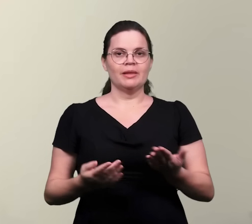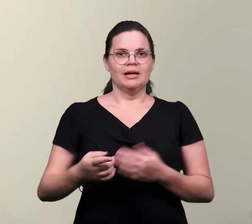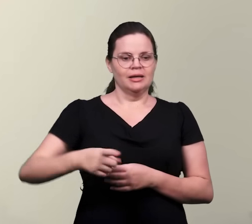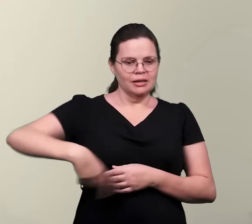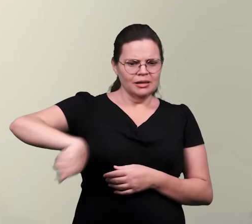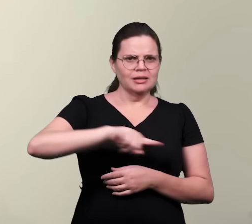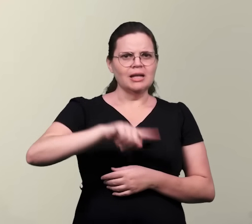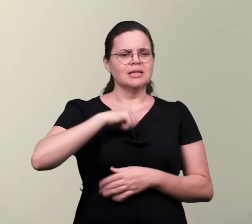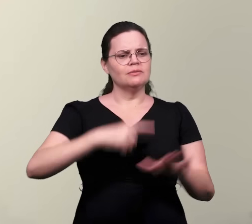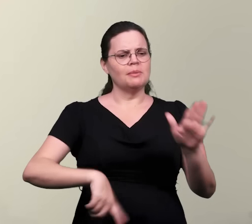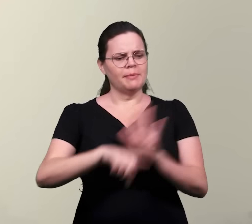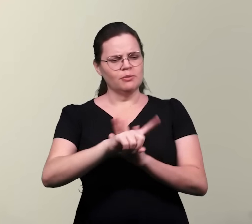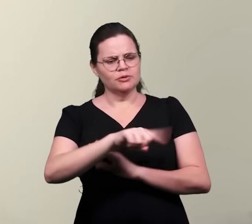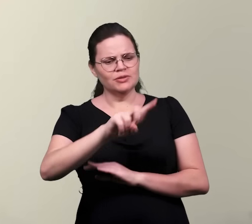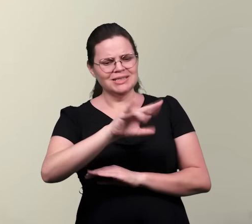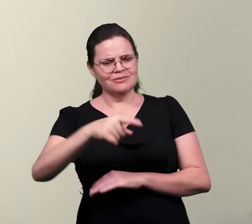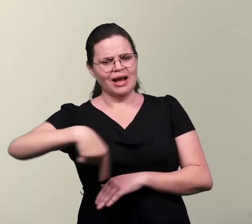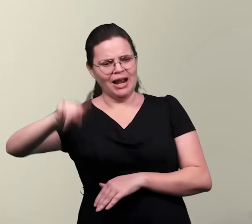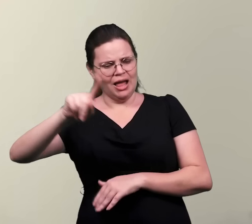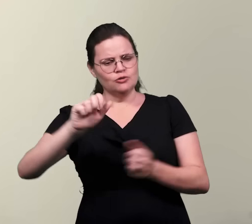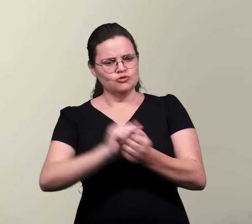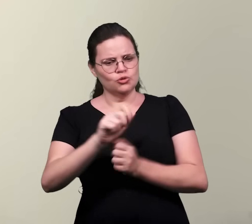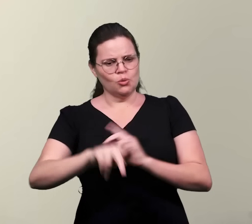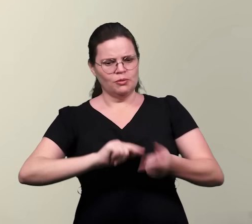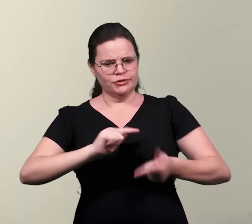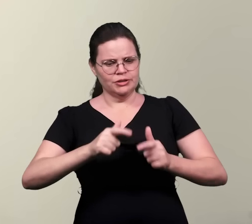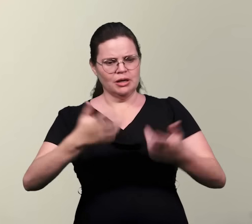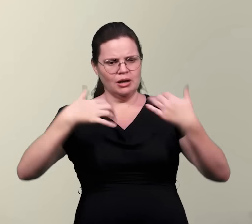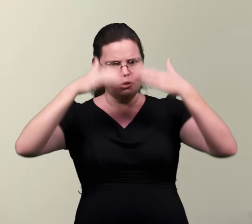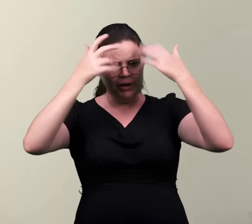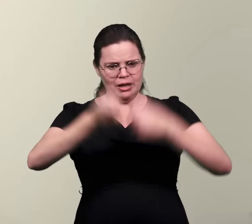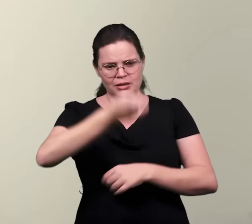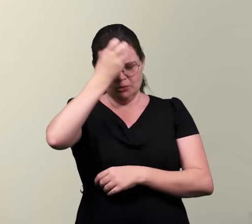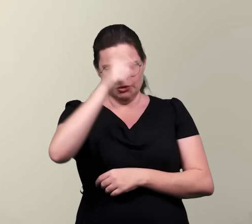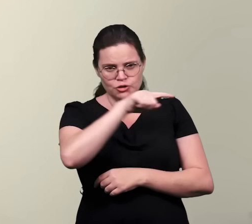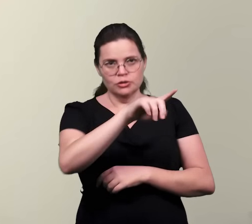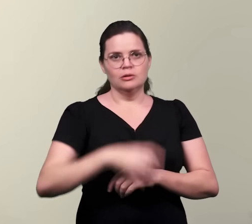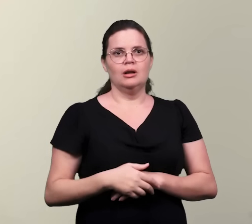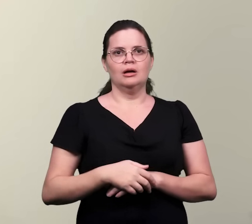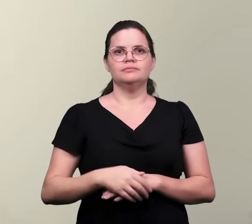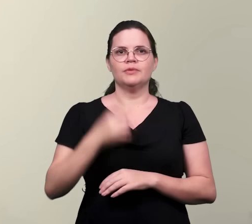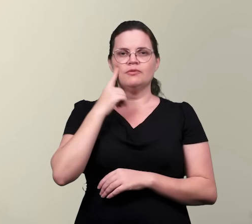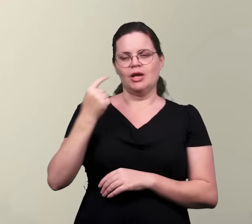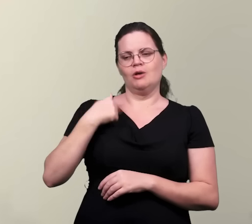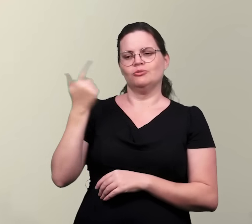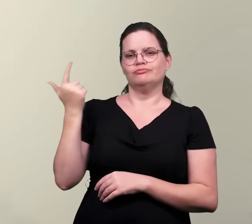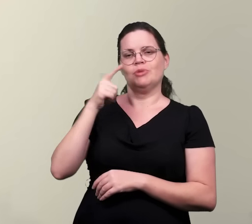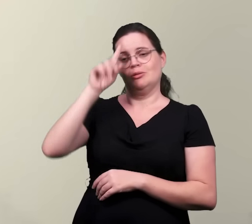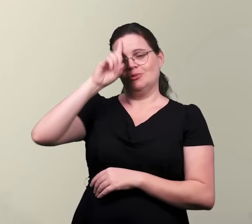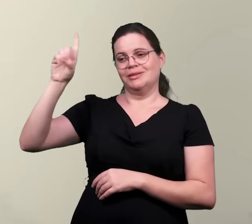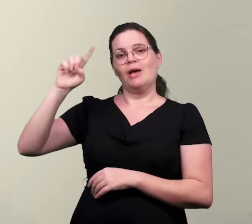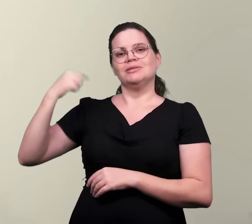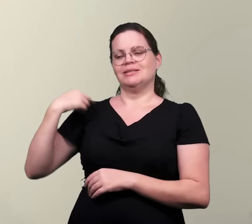tu com os anciãos de Israel ao rei do Egito, e dir-lhe-eis, né? Então o Senhor Deus dos Hebreus nos encontrou. Agora, pois, deixa-nos